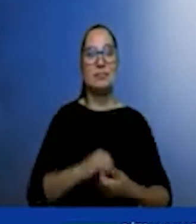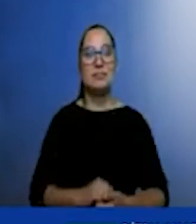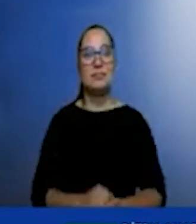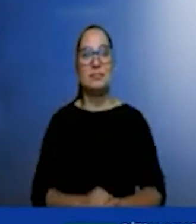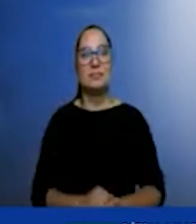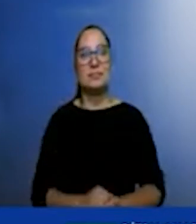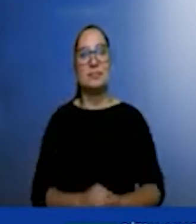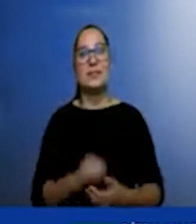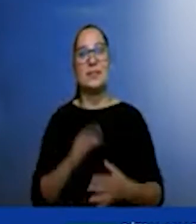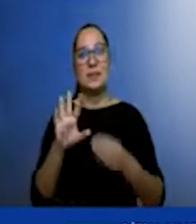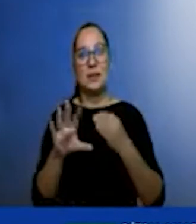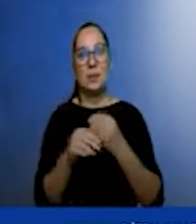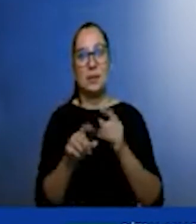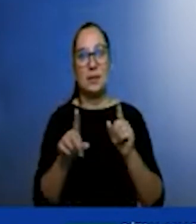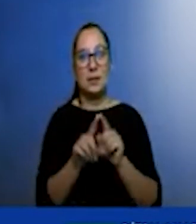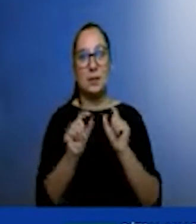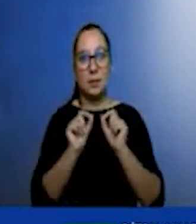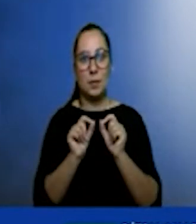completar, Fernanda,